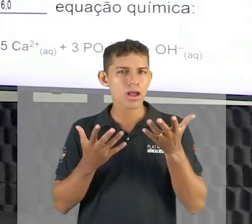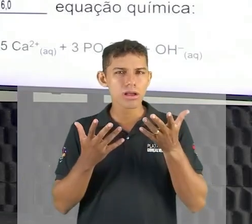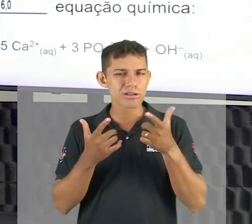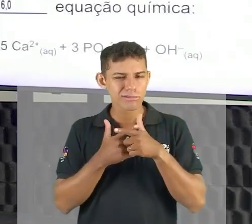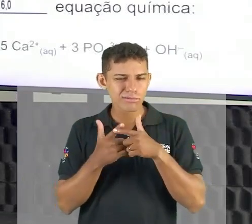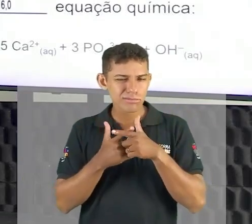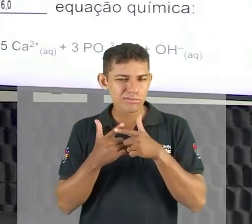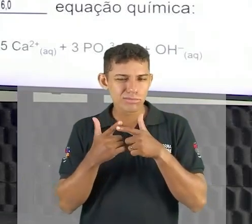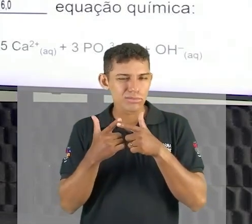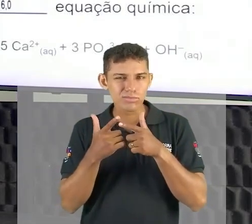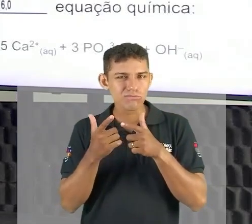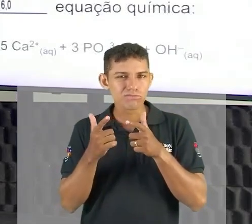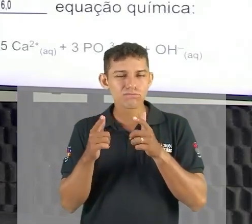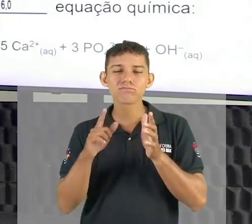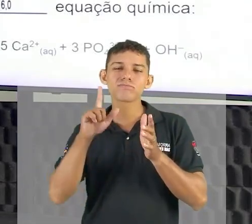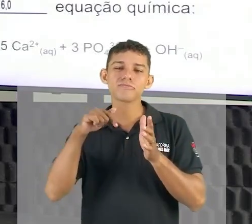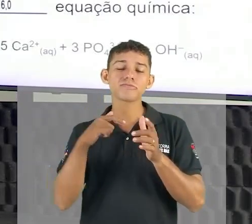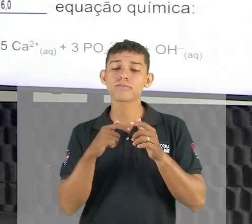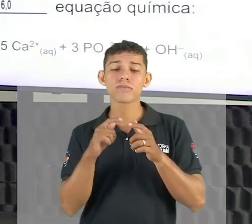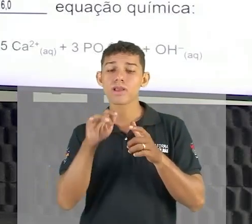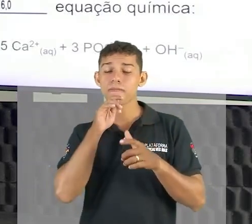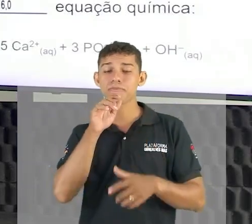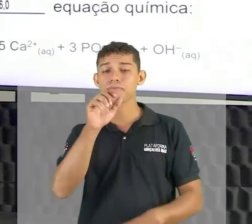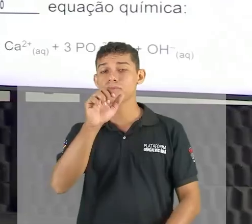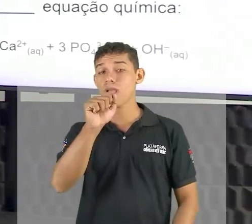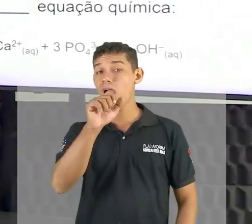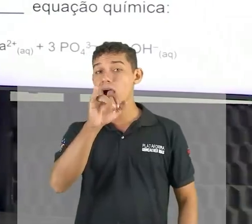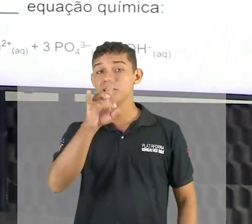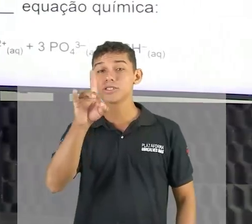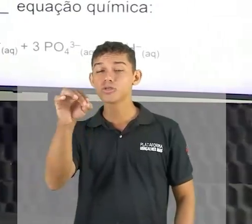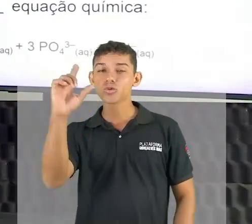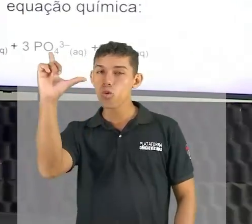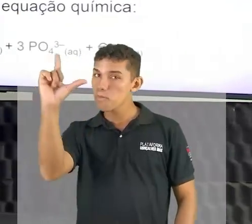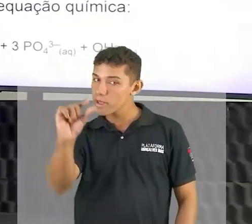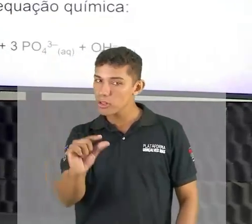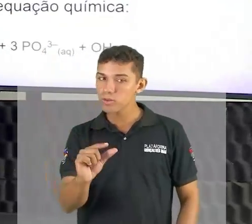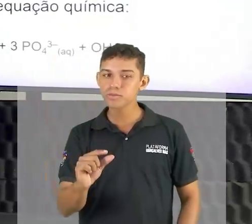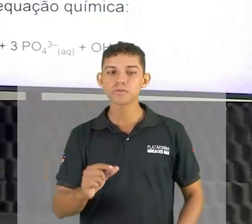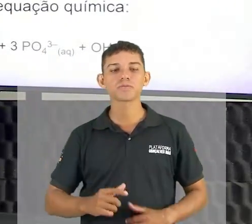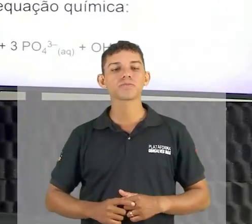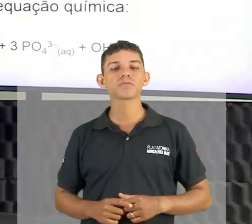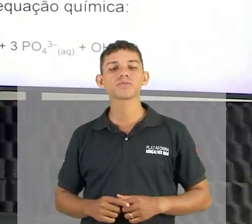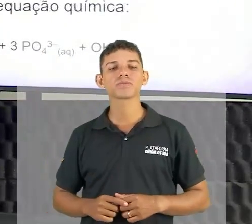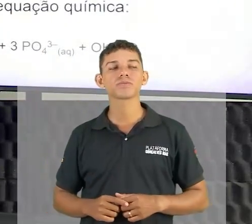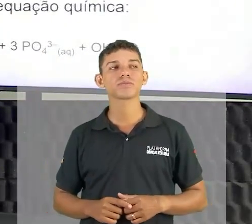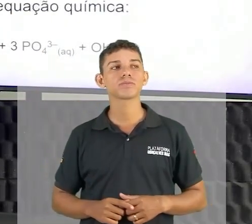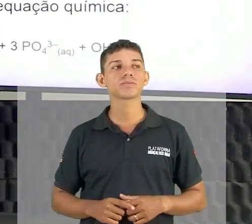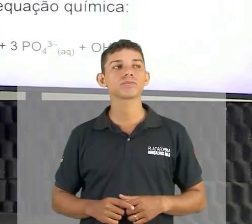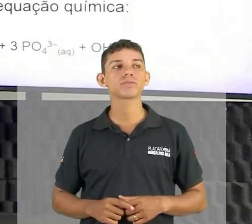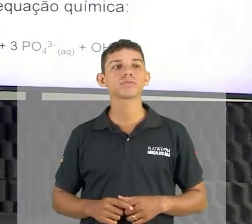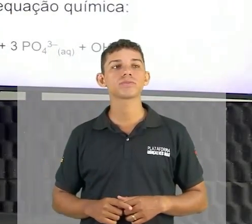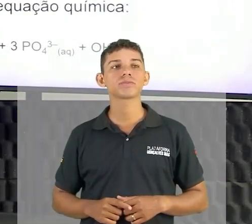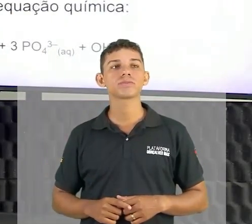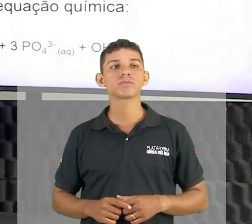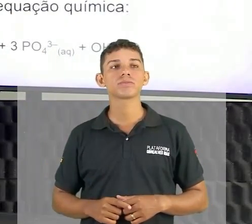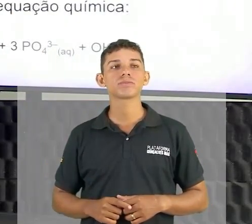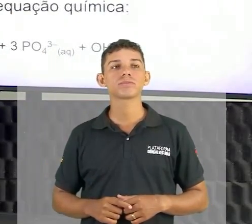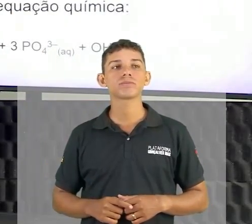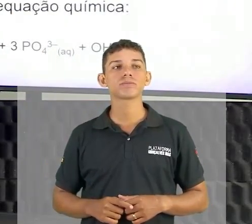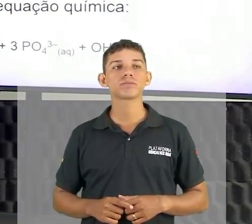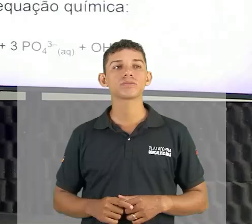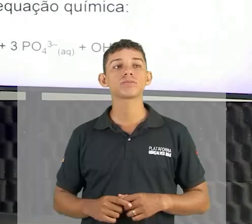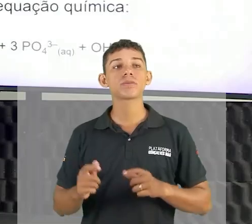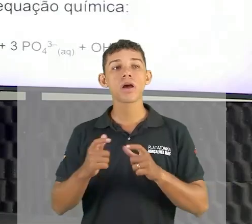menos, desmineralizar menos, é onde eu tenho uma acidez menor. E onde é que eu tenho uma acidez menor? Onde eu tenho um